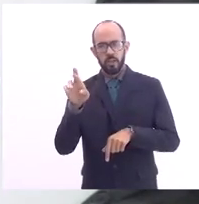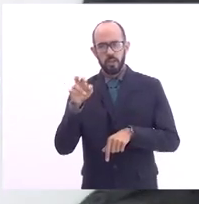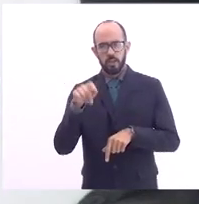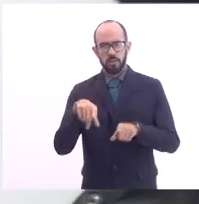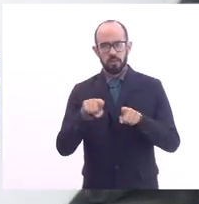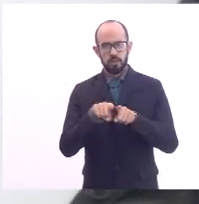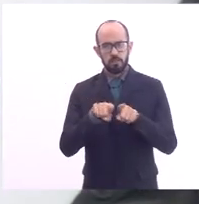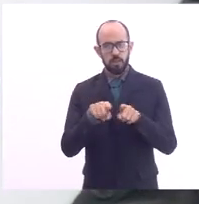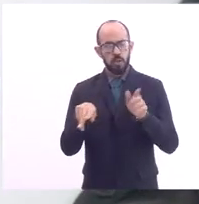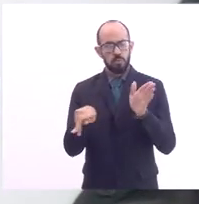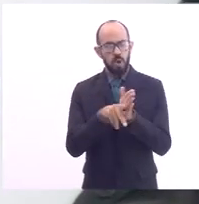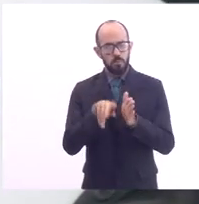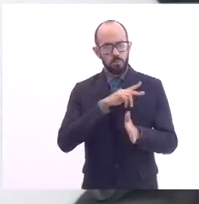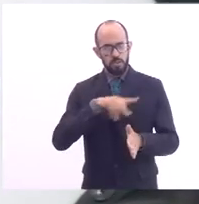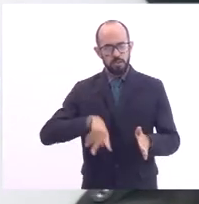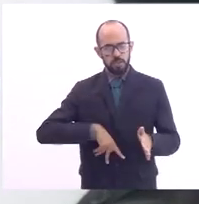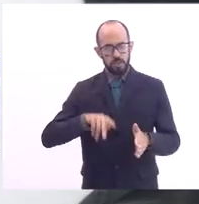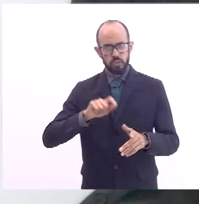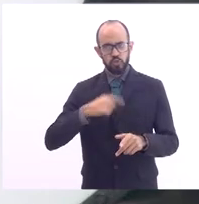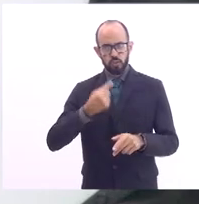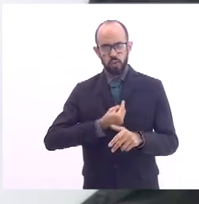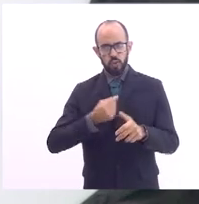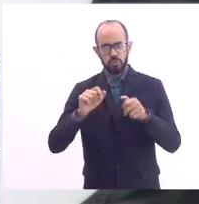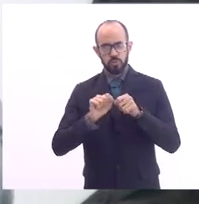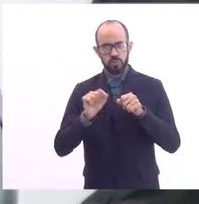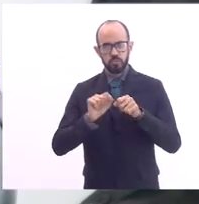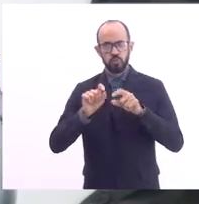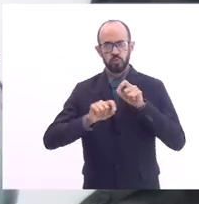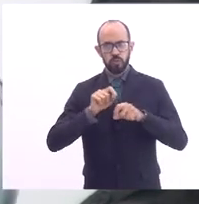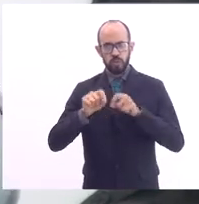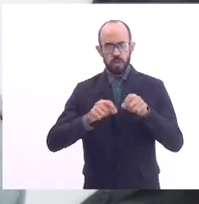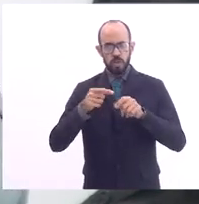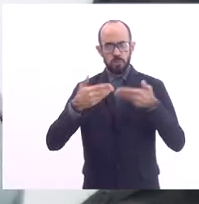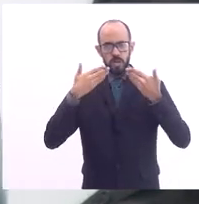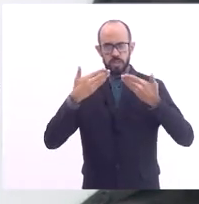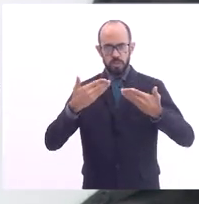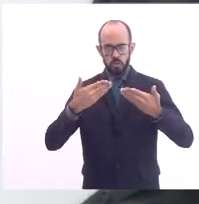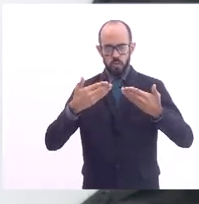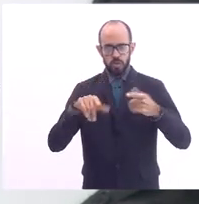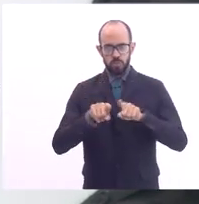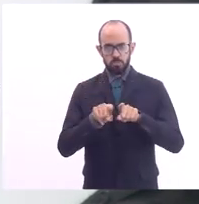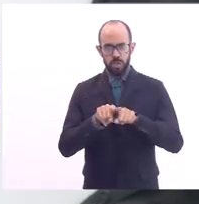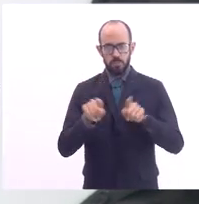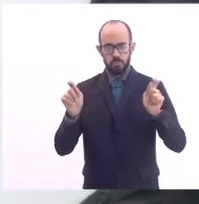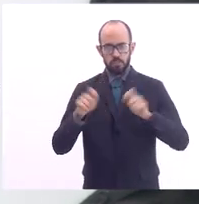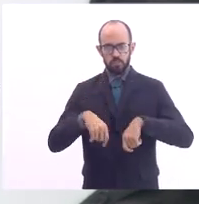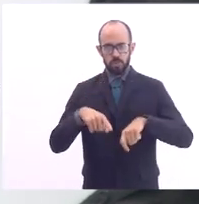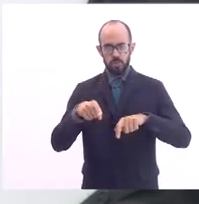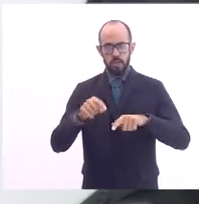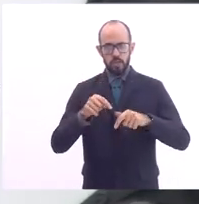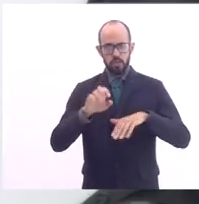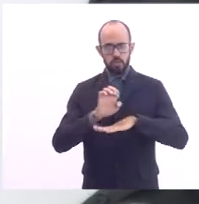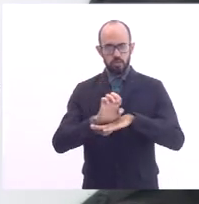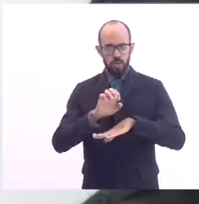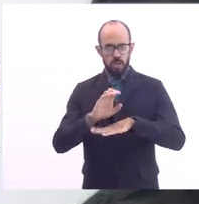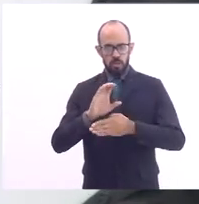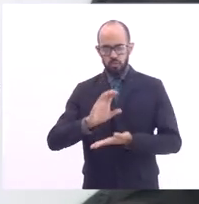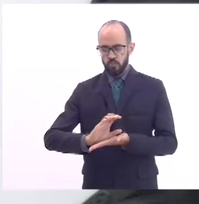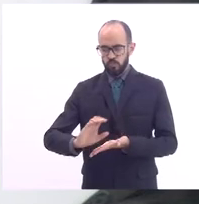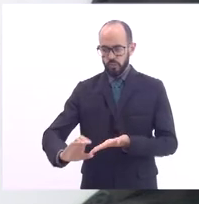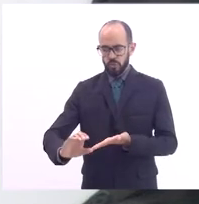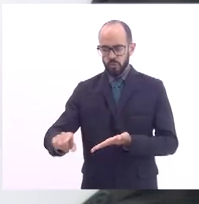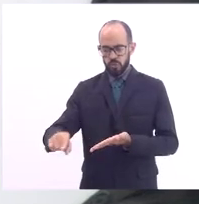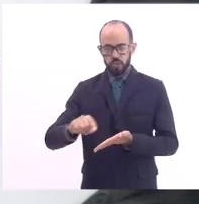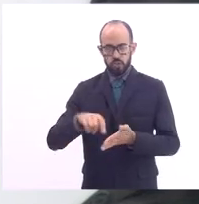próprio presidente siciliano, e que apresentou, né, até a possibilidade do Estado entrar com investimentos